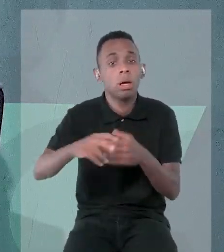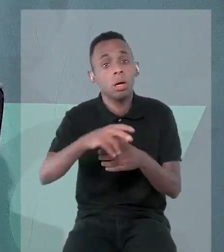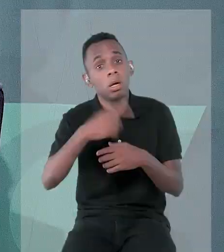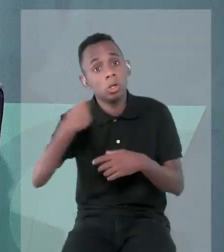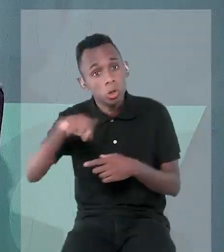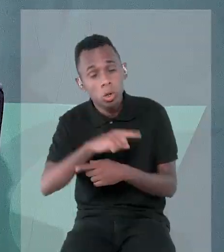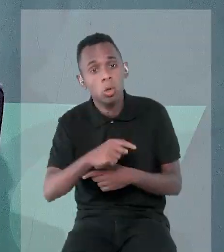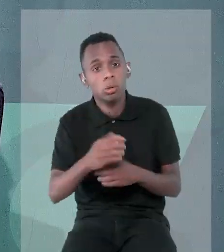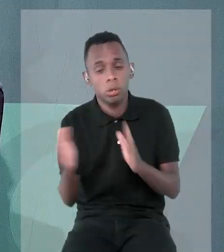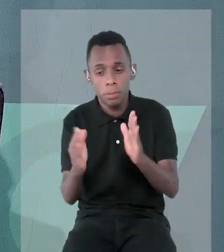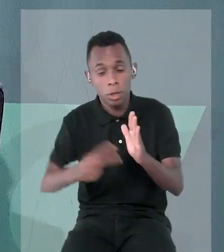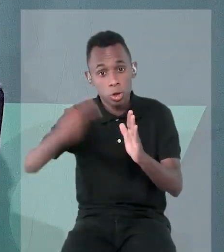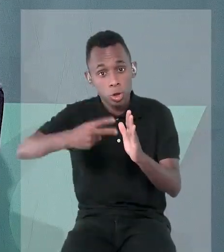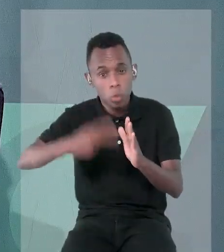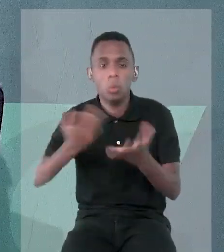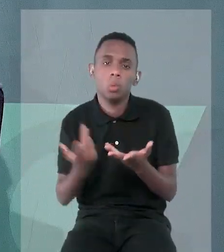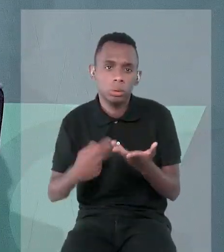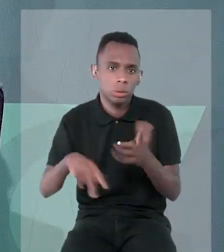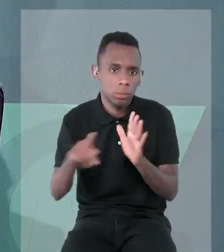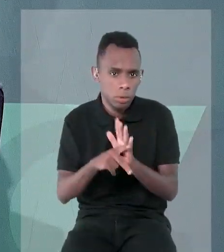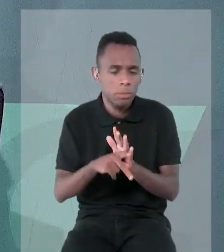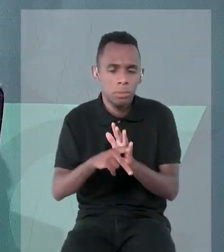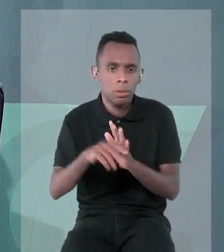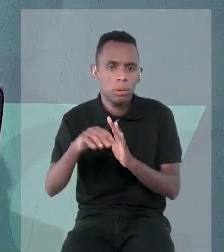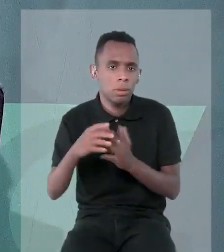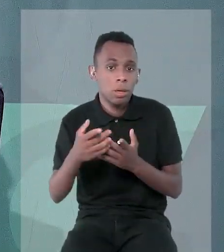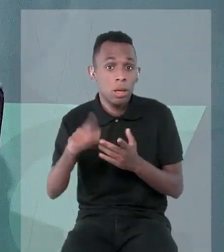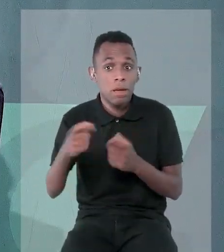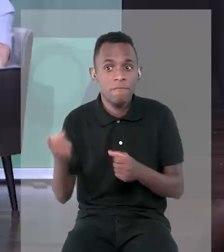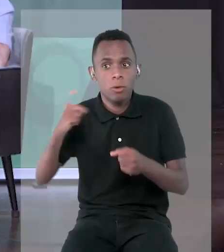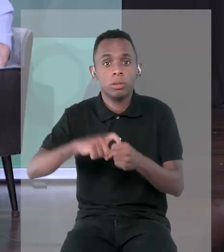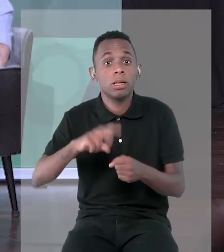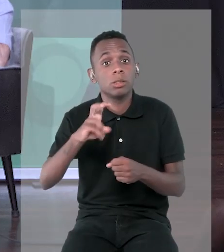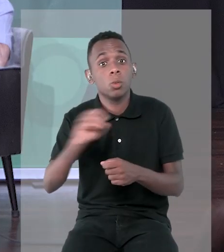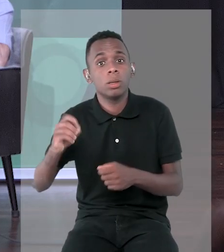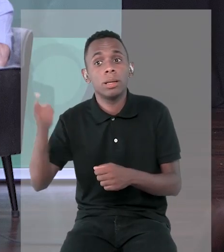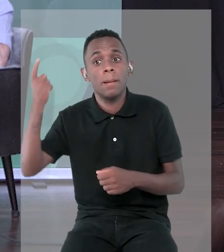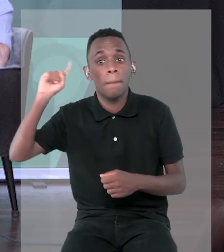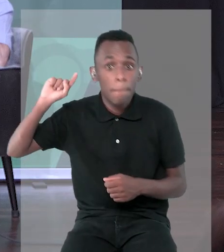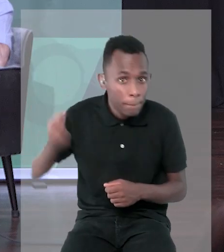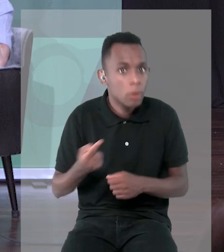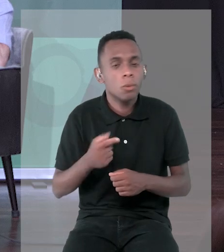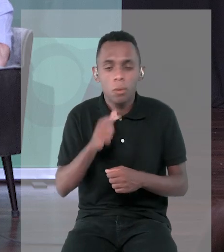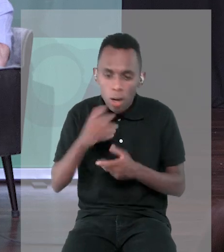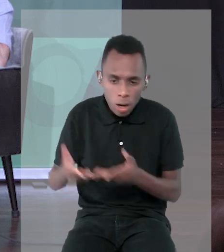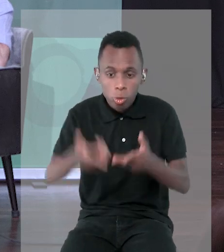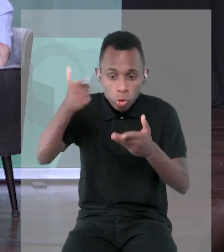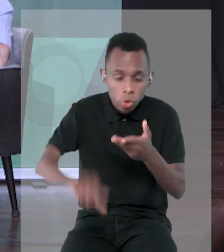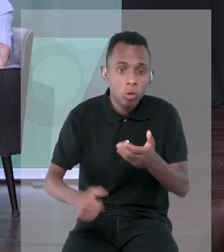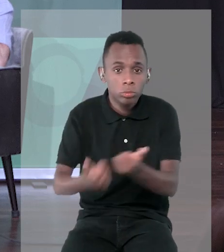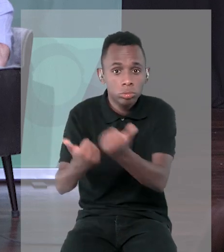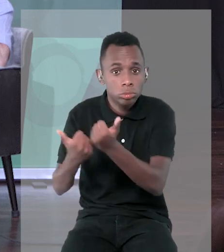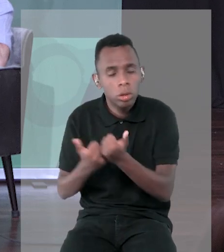passar uma segunda fase, respondendo uma demanda da KfW de recuperar outras 50 mil nascentes, que é um número gigantesco.